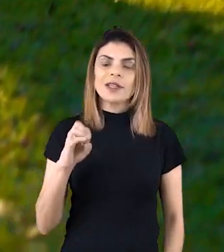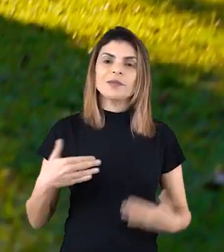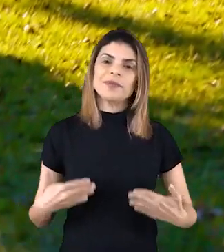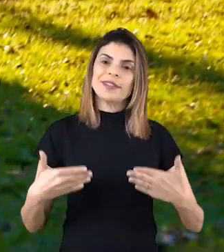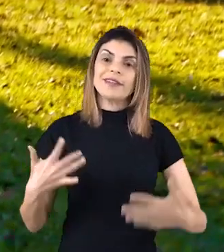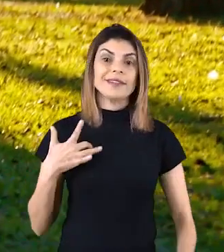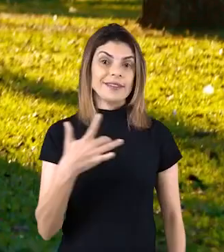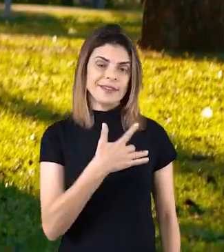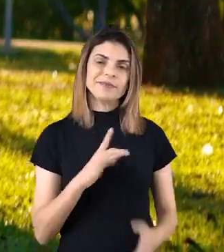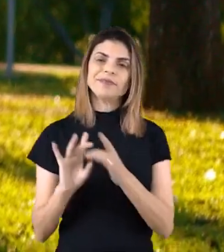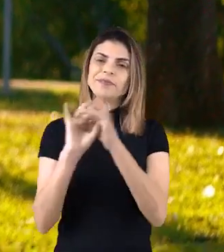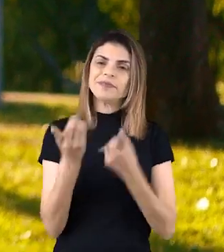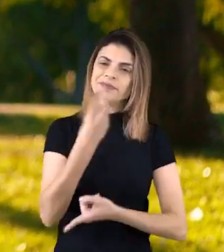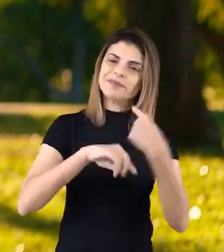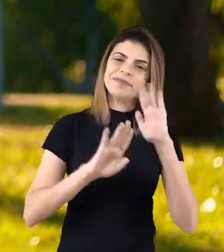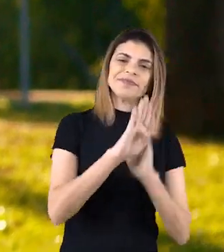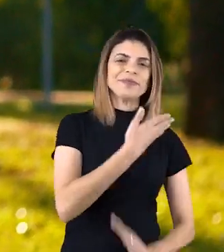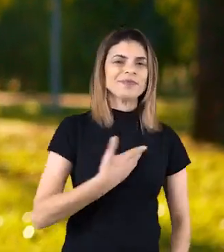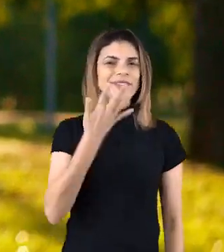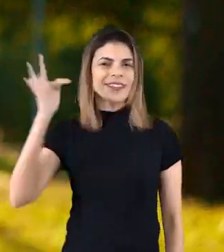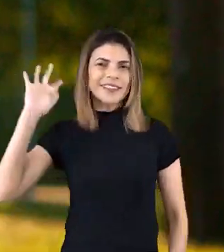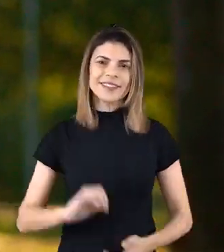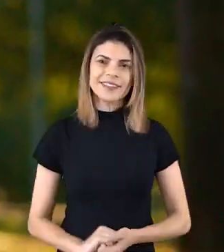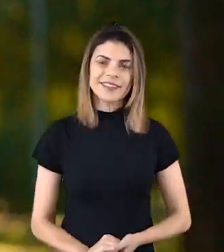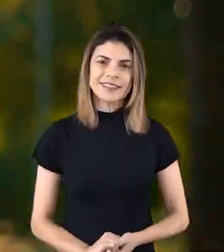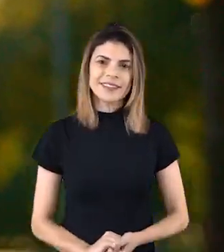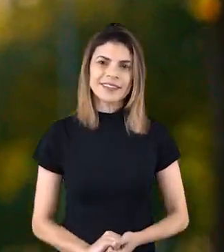mais próximo. Ministério da Saúde. Brasil. União e Reconstrução. Governo Federal.